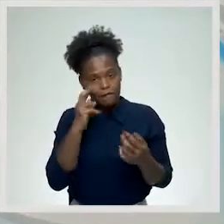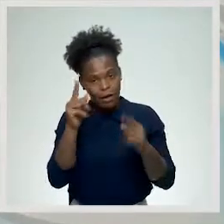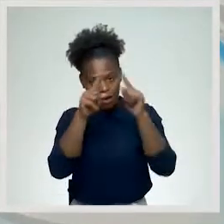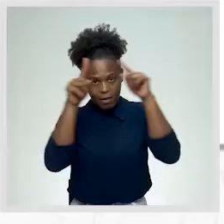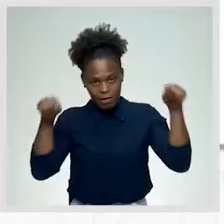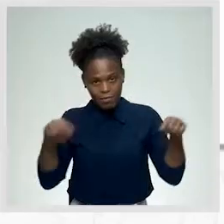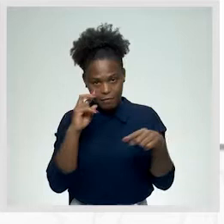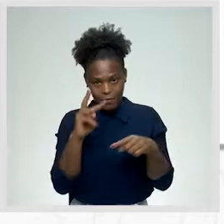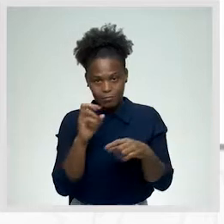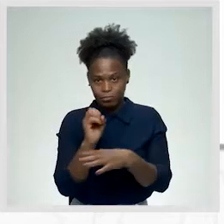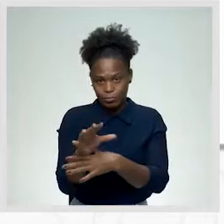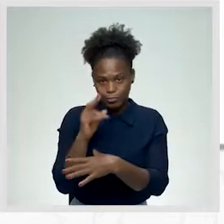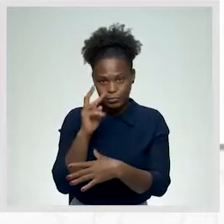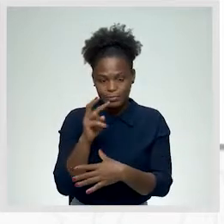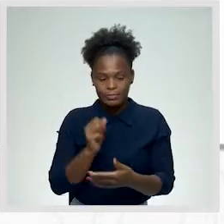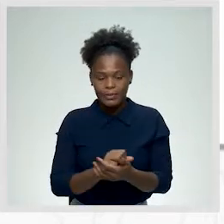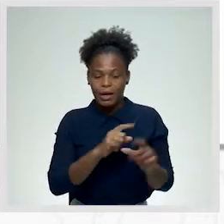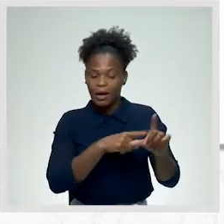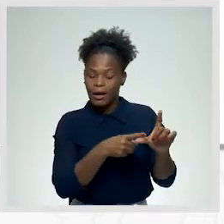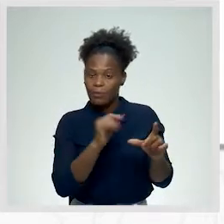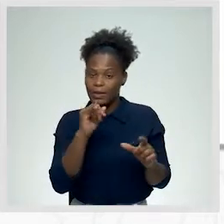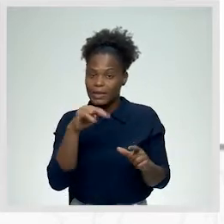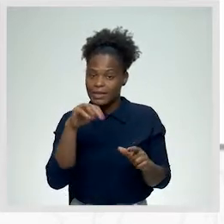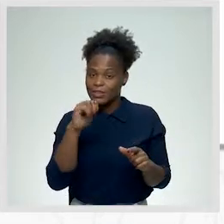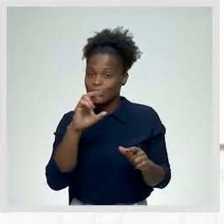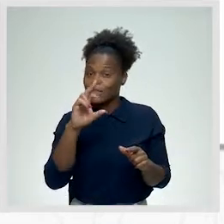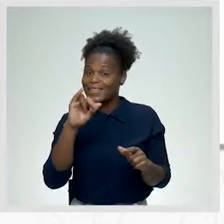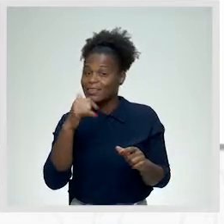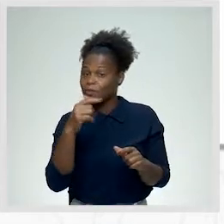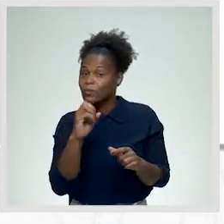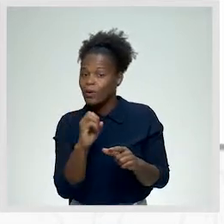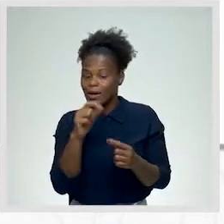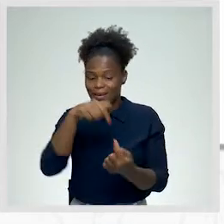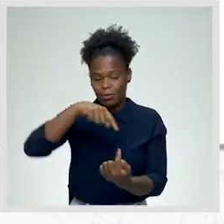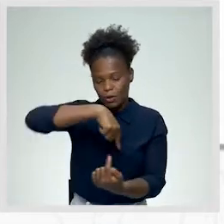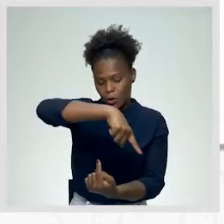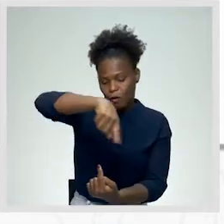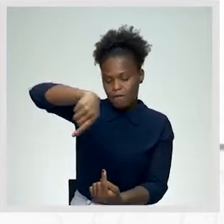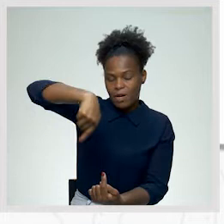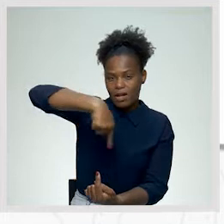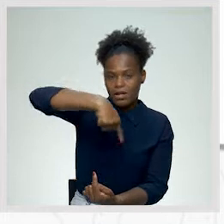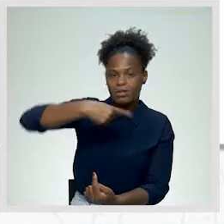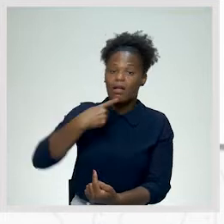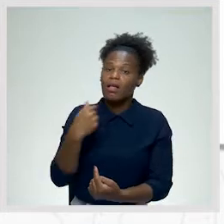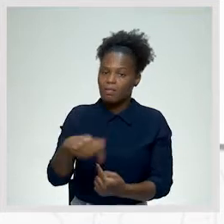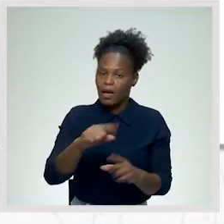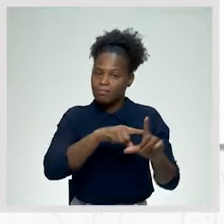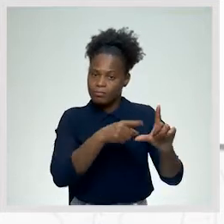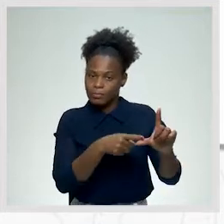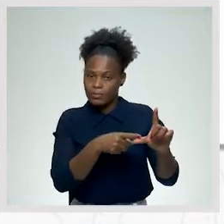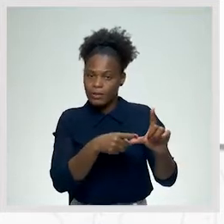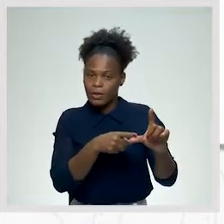tela. Ângulo inscrito numa circunferência é um ângulo que tem